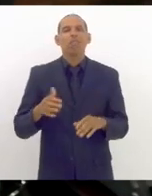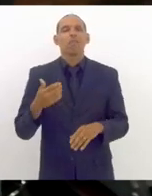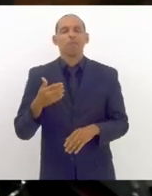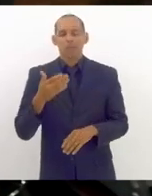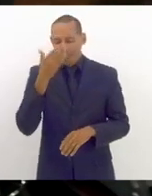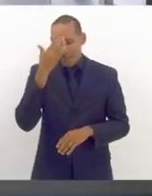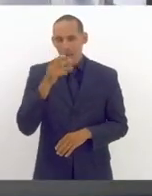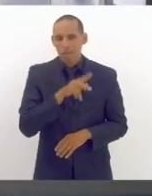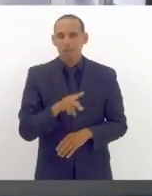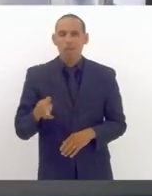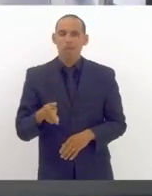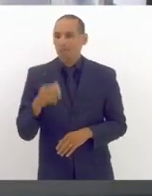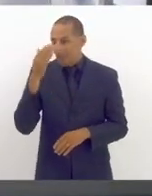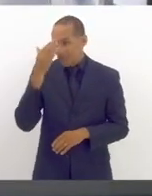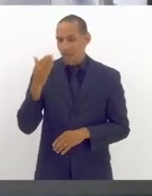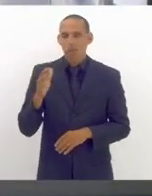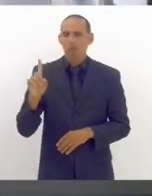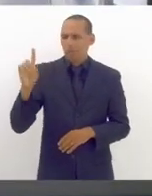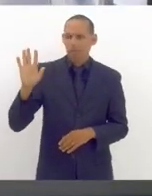presidente